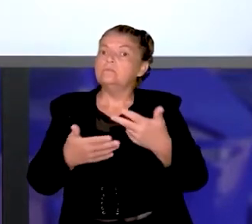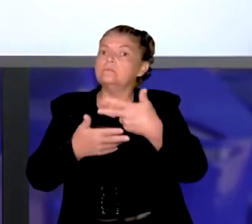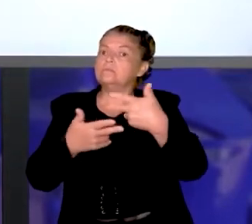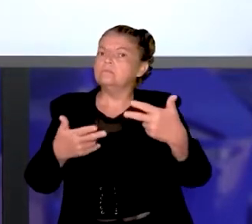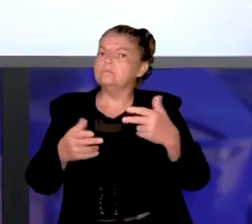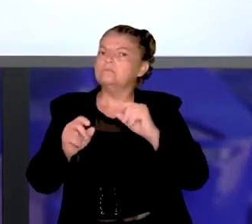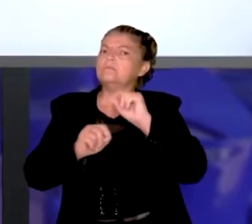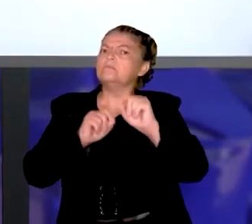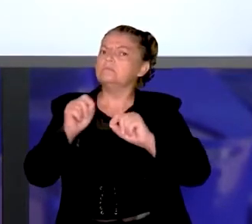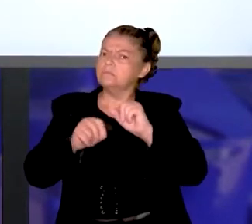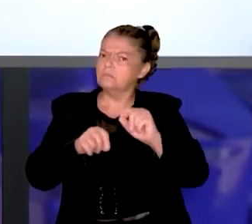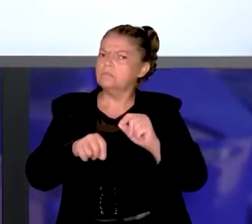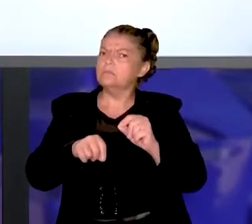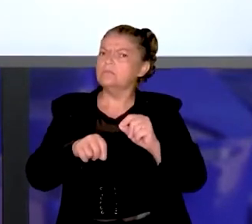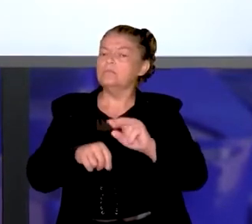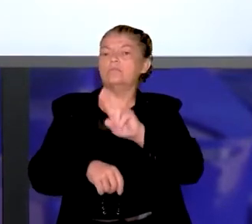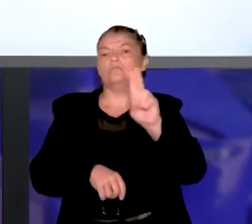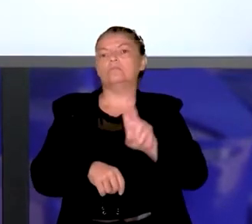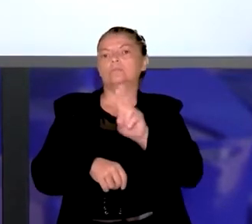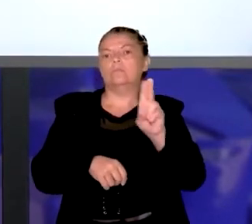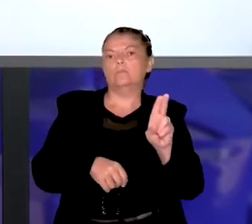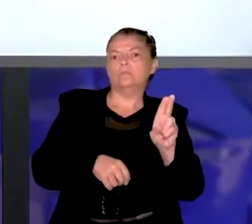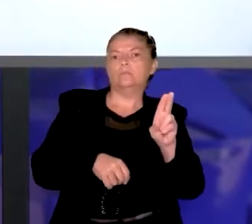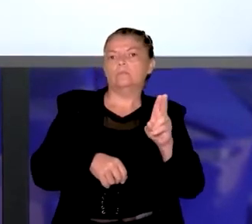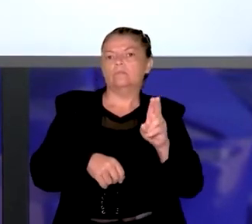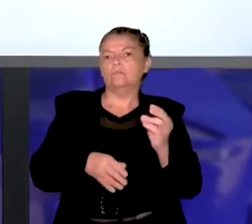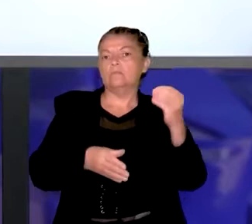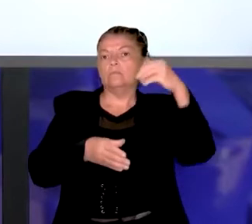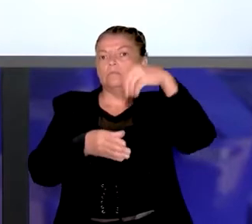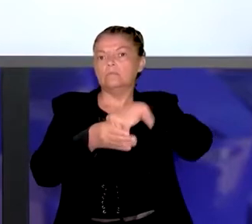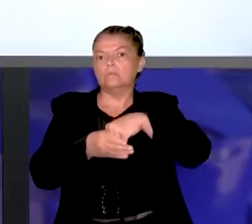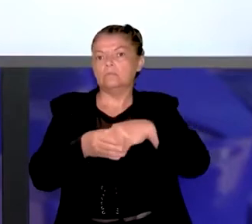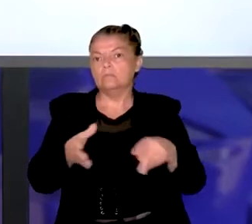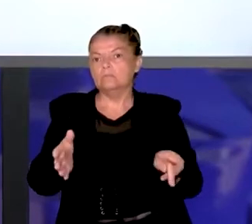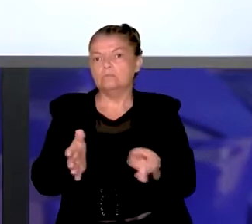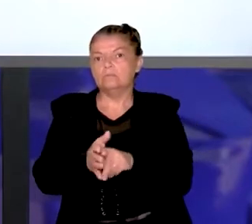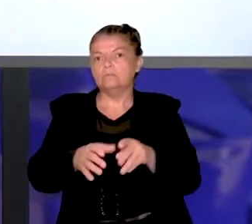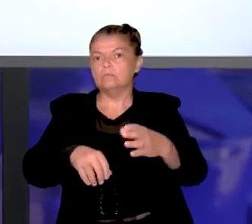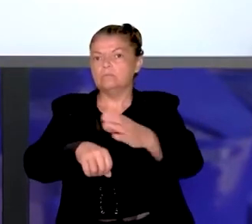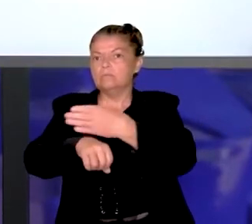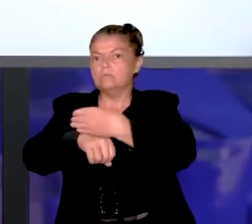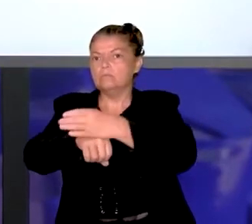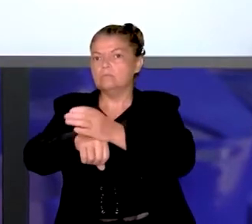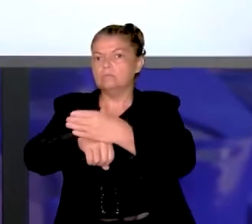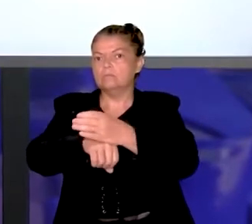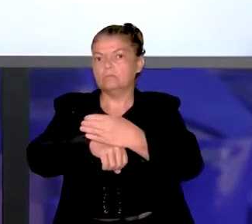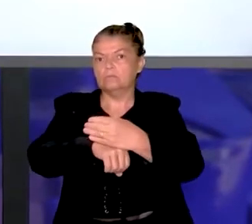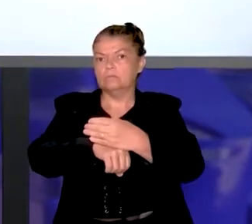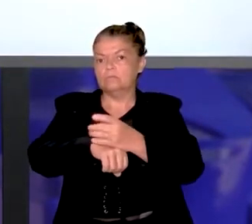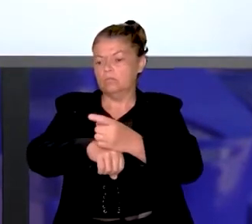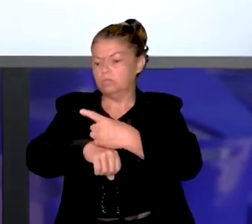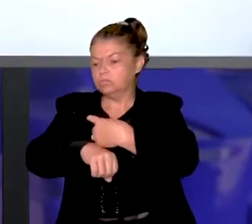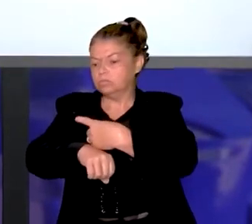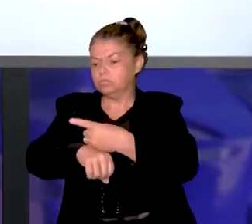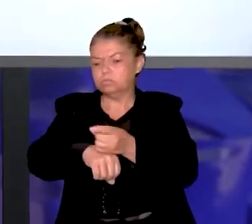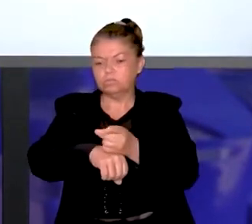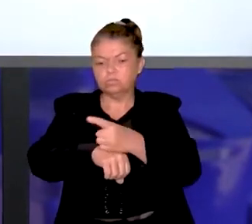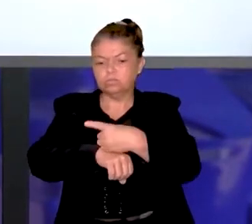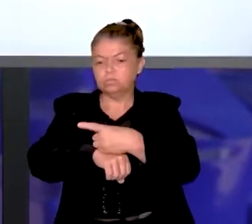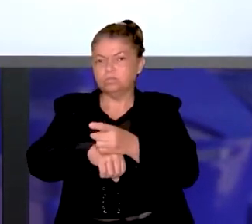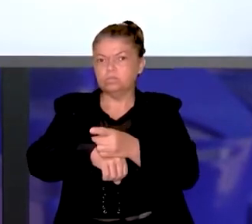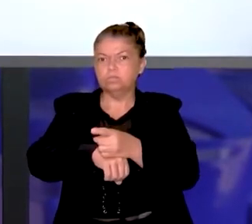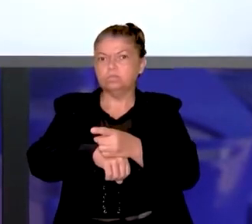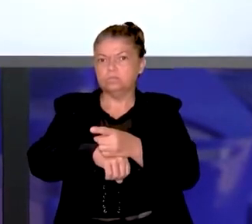são utilizados nas bússolas. Os cardeais são usados, naturalmente, em ponto de localização, como referência o sol